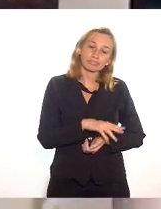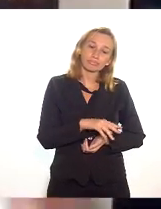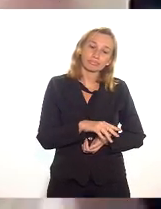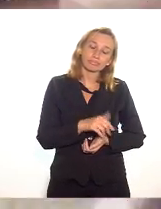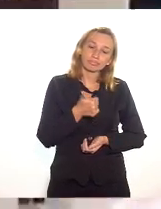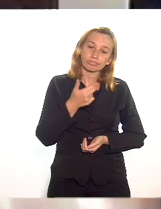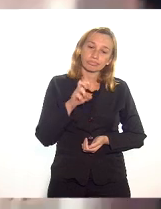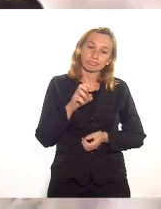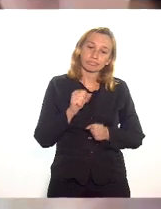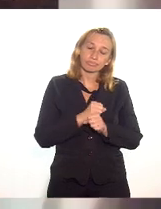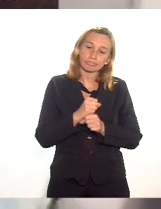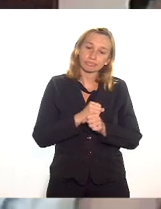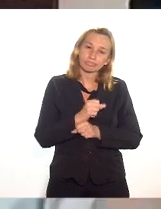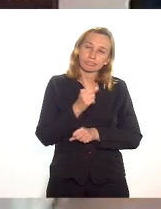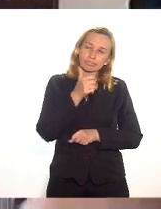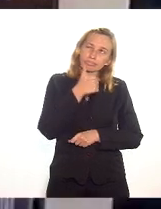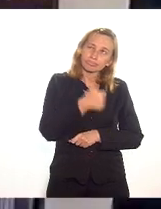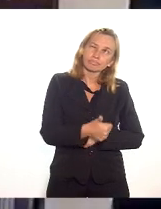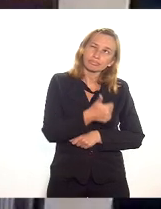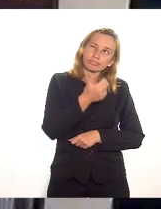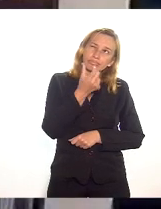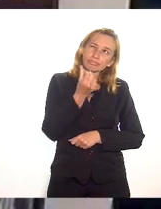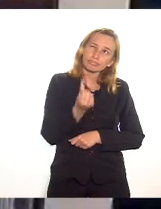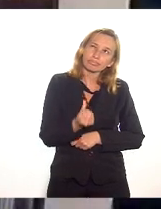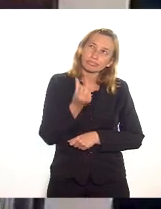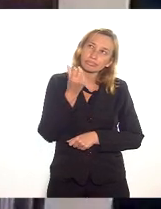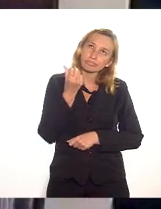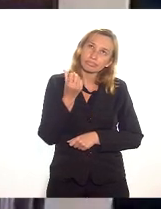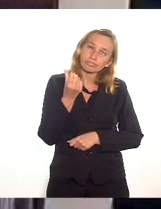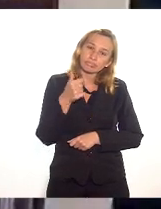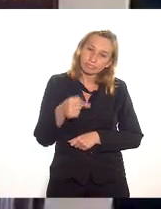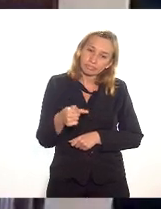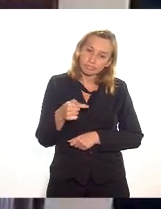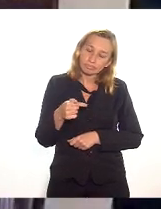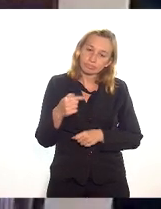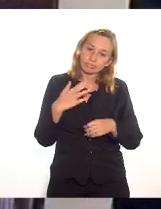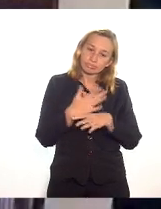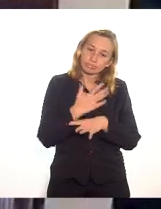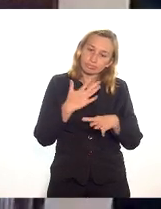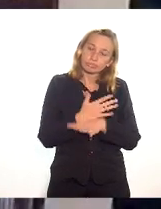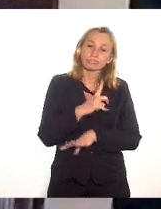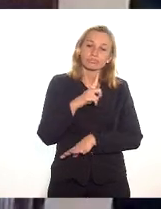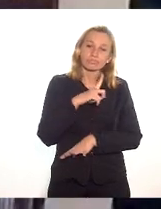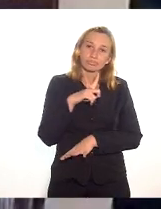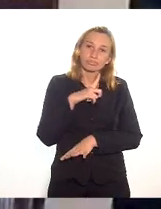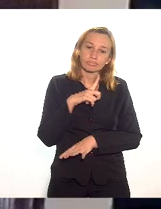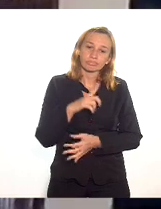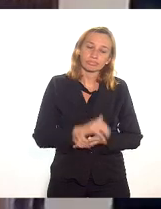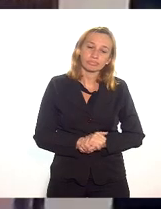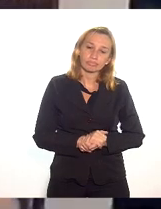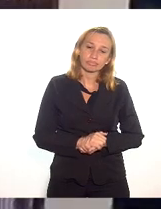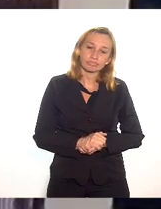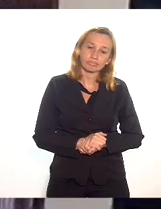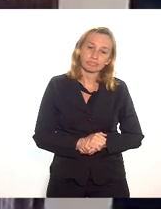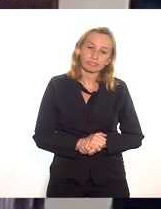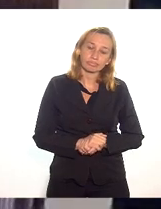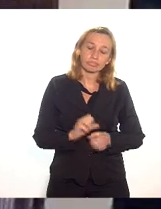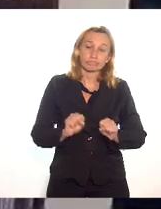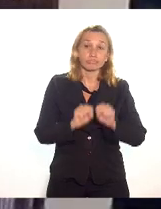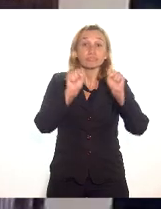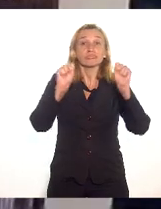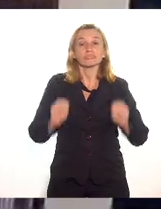de 267 cidades tiveram um